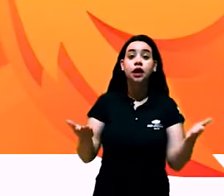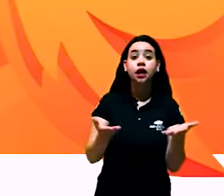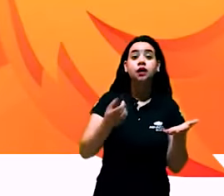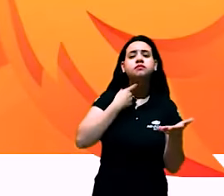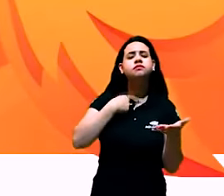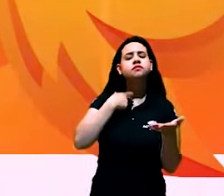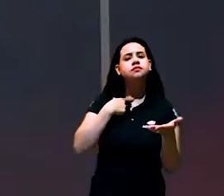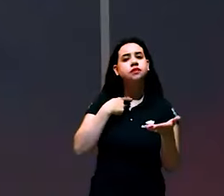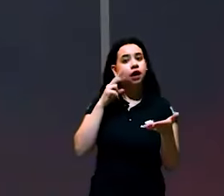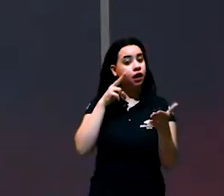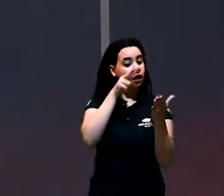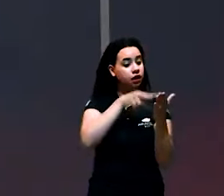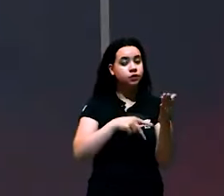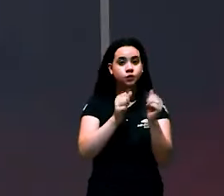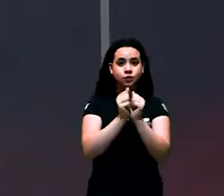João,